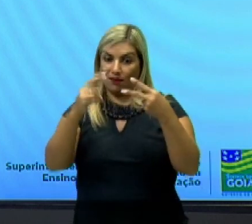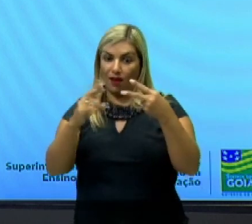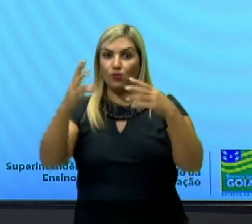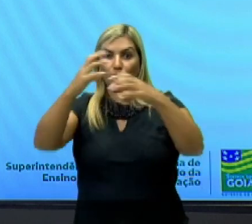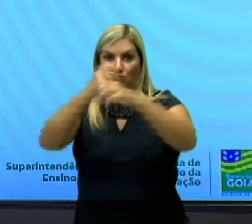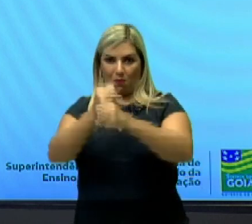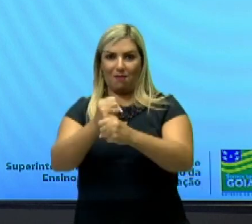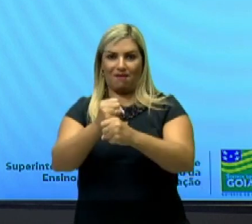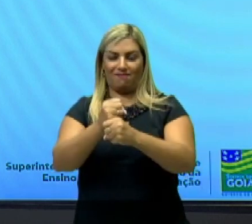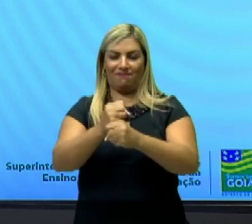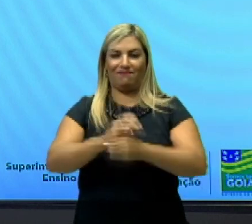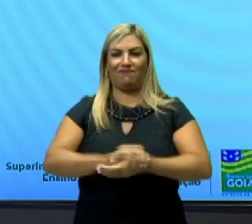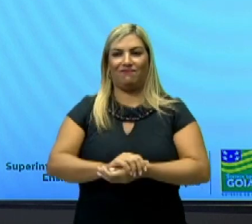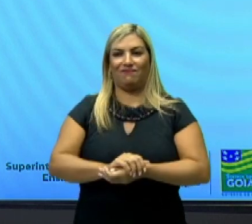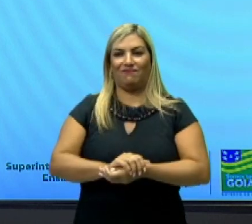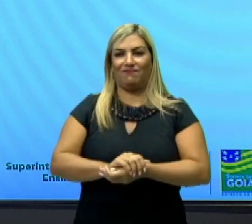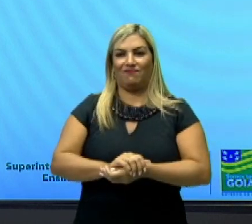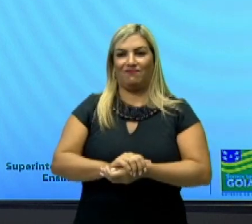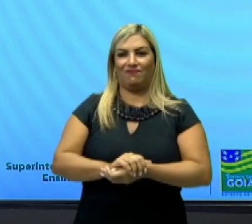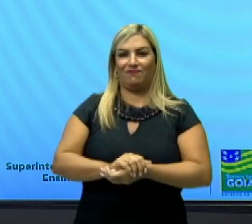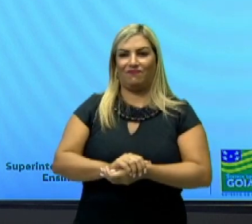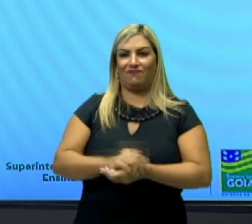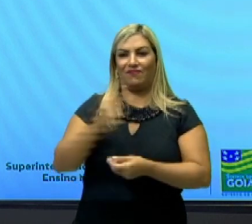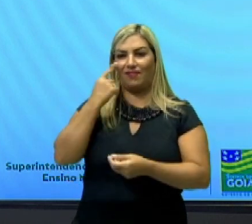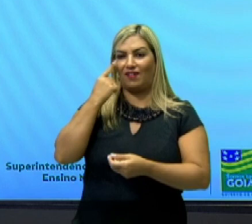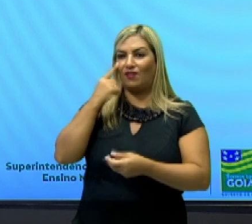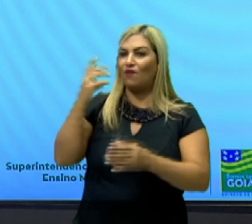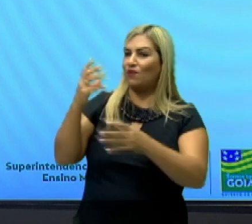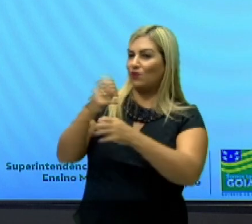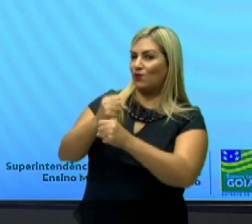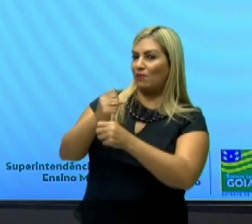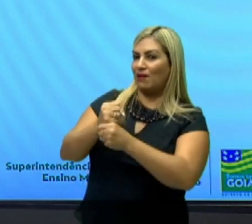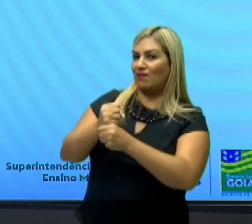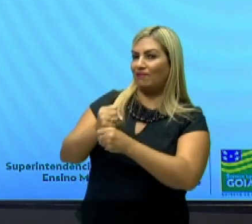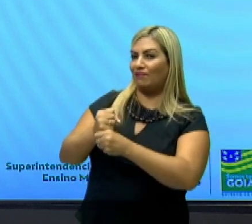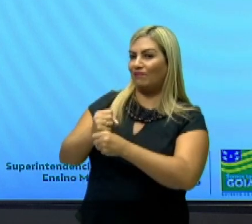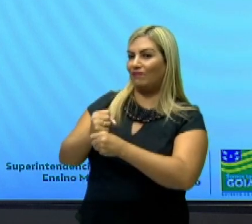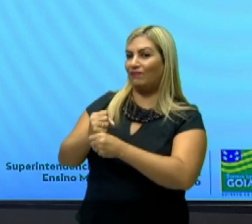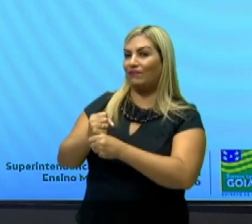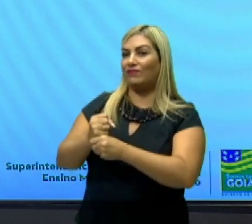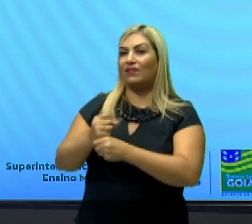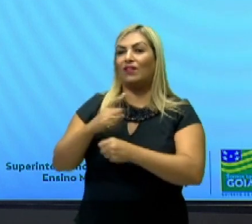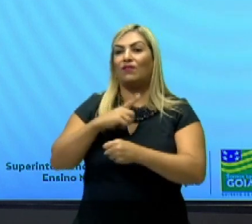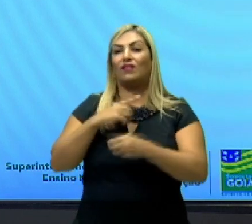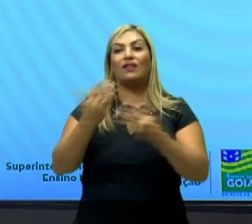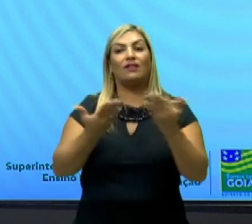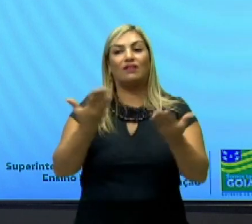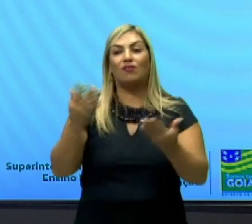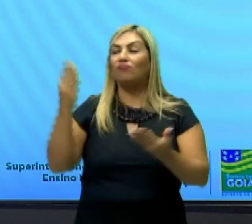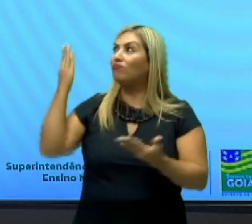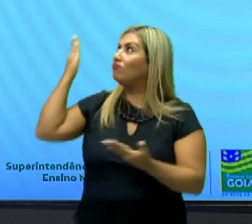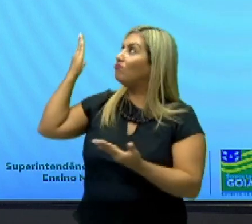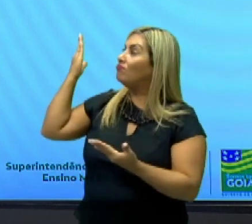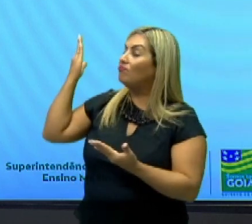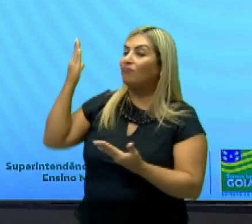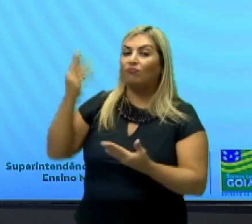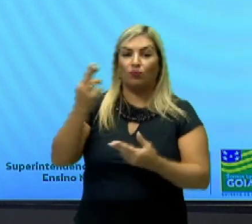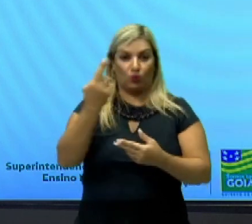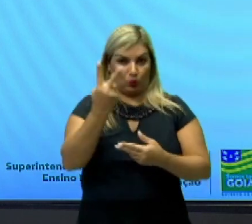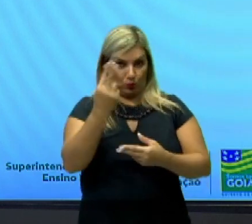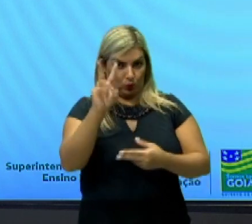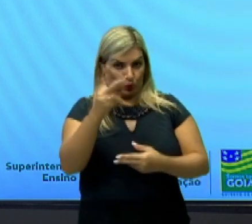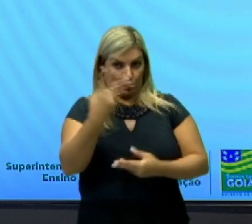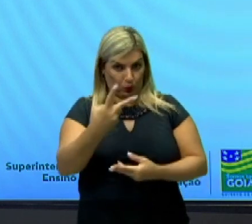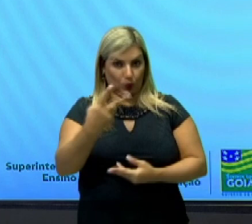olha lá. São 2 aqui em cima, 2 aqui no meio e 2 aqui embaixo. E aqui eu vou ter, então, outros 2